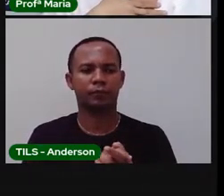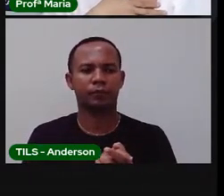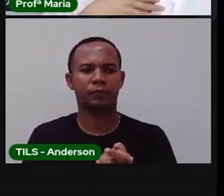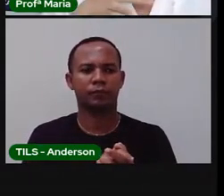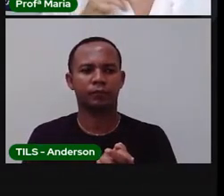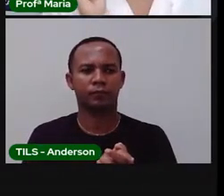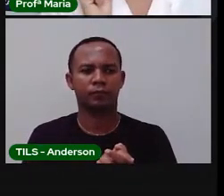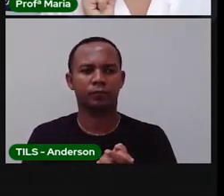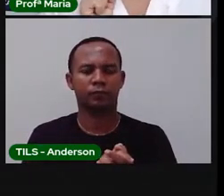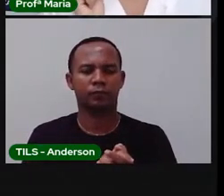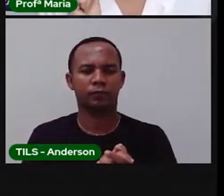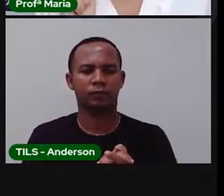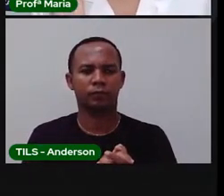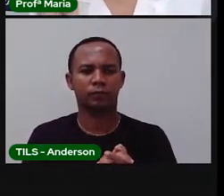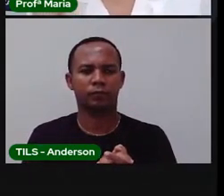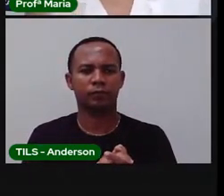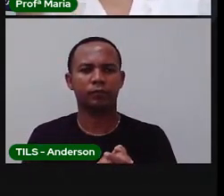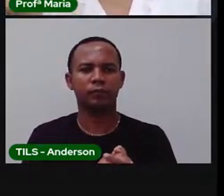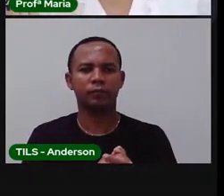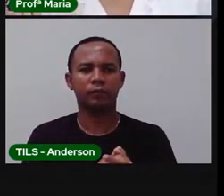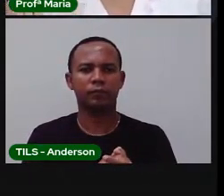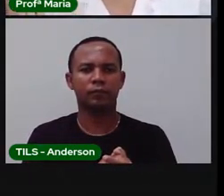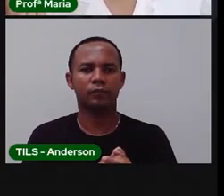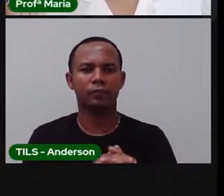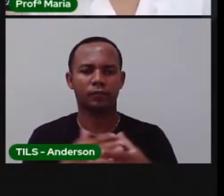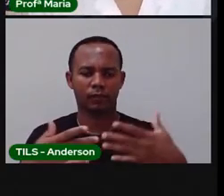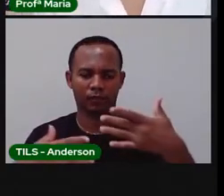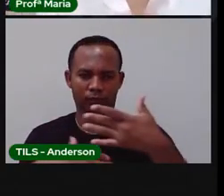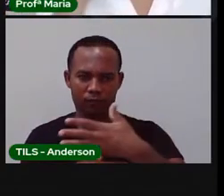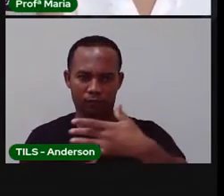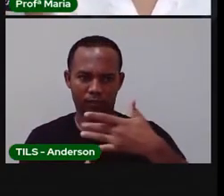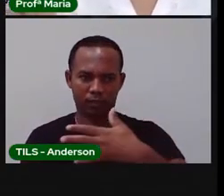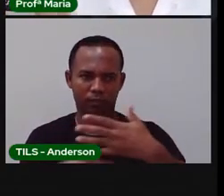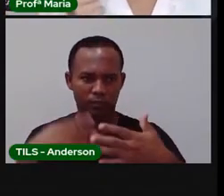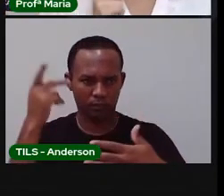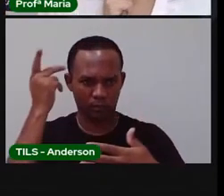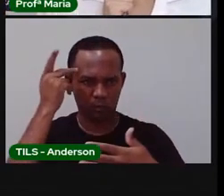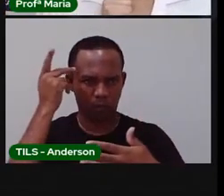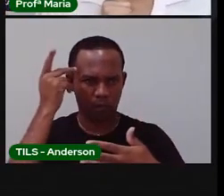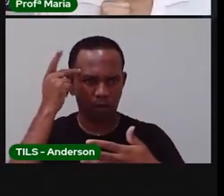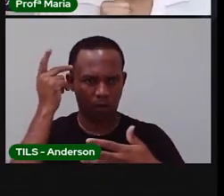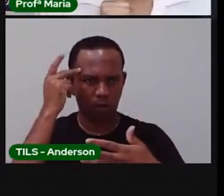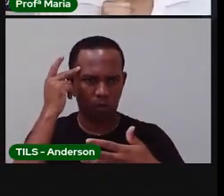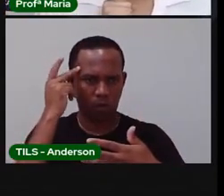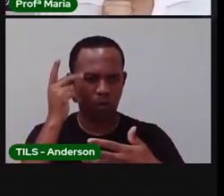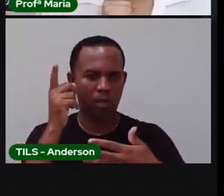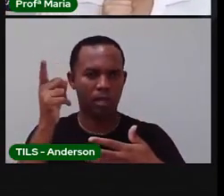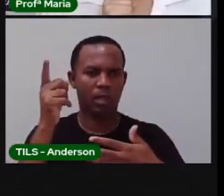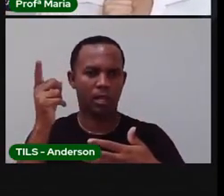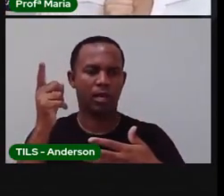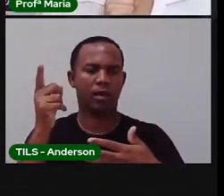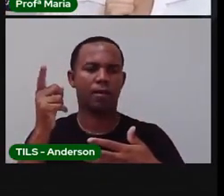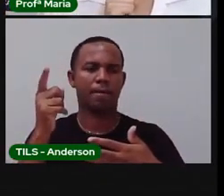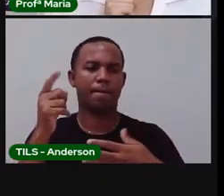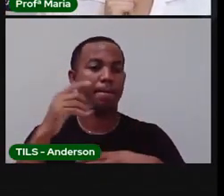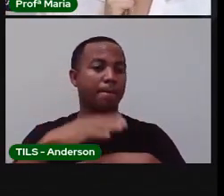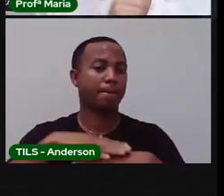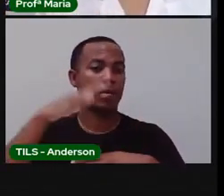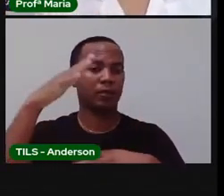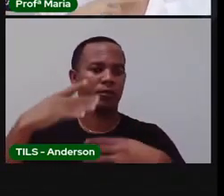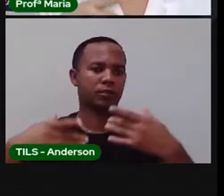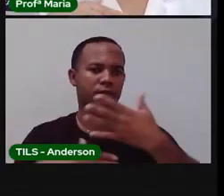tonelada? Vamos lá, só na cidade de São Paulo, tá? Que é a maior cidade aí do